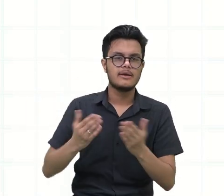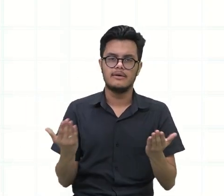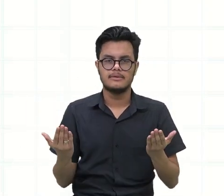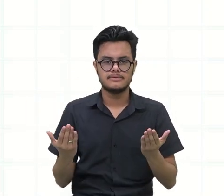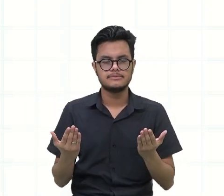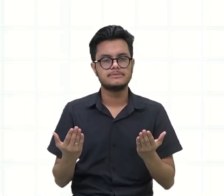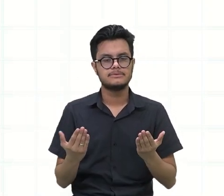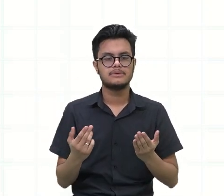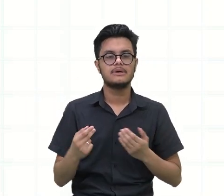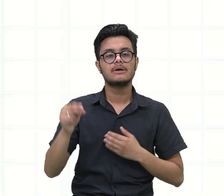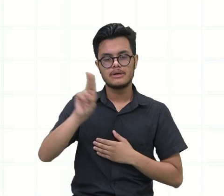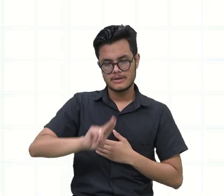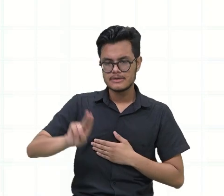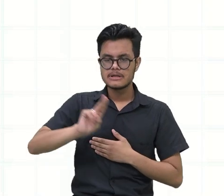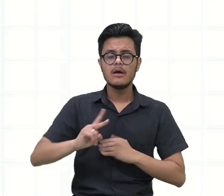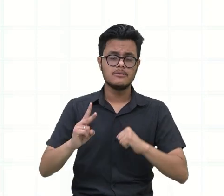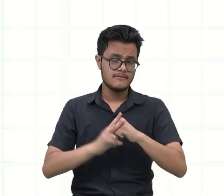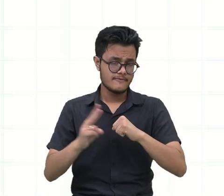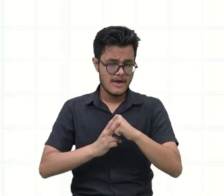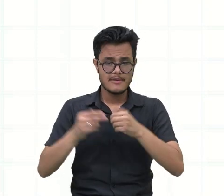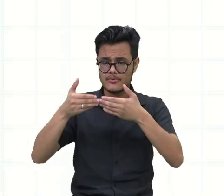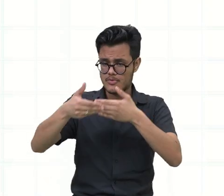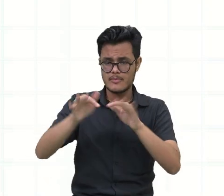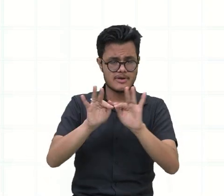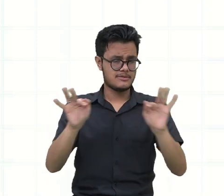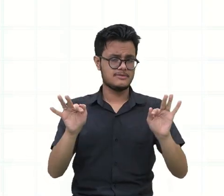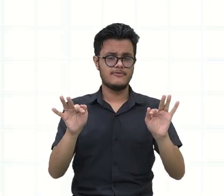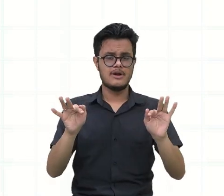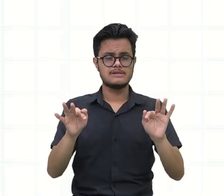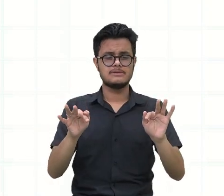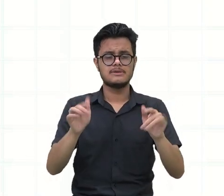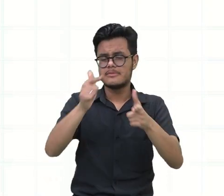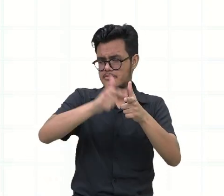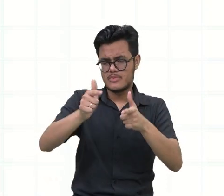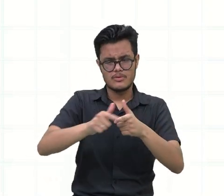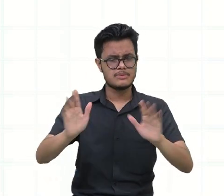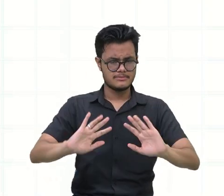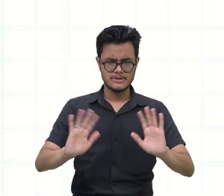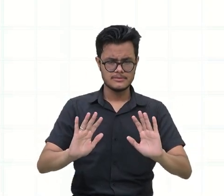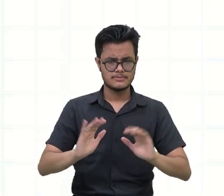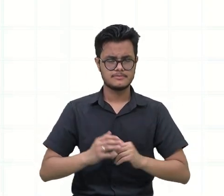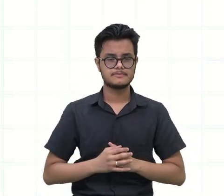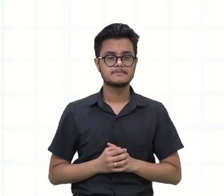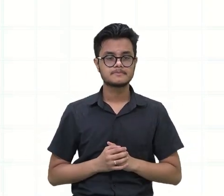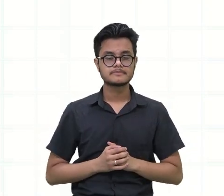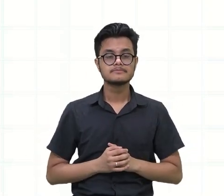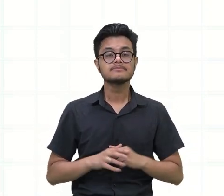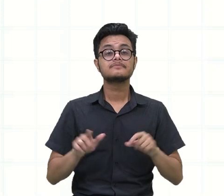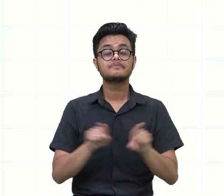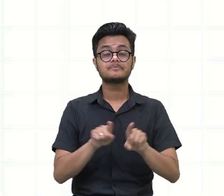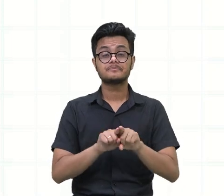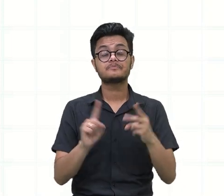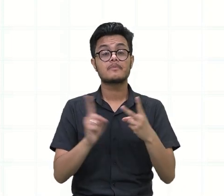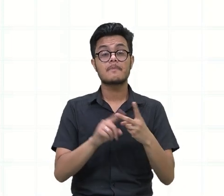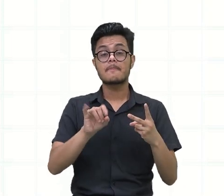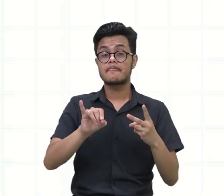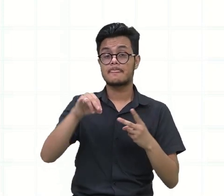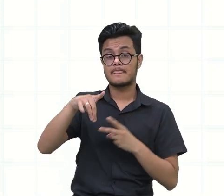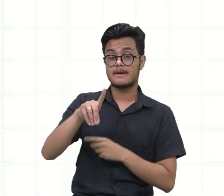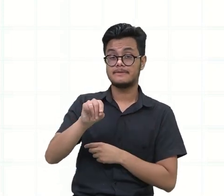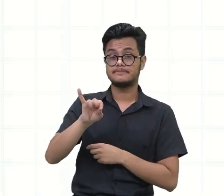forma, utilizando o verbo iniciando, tá? A frase. Ok? Temos também as